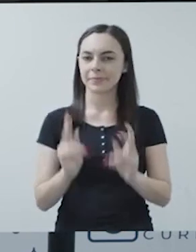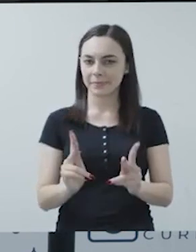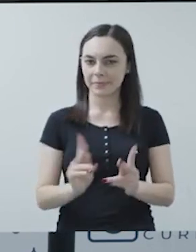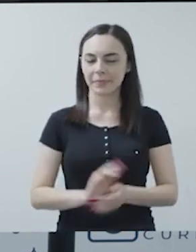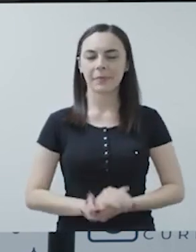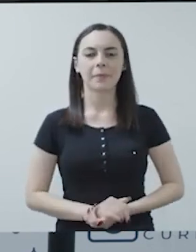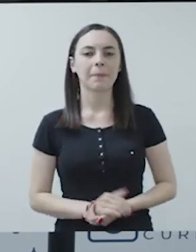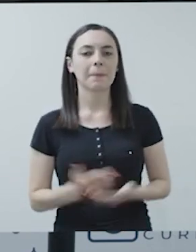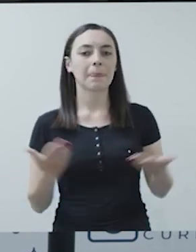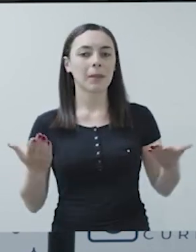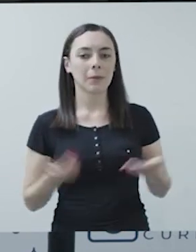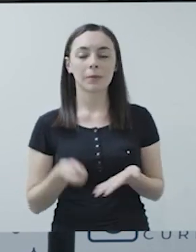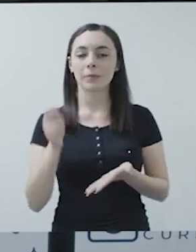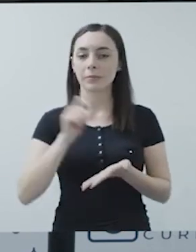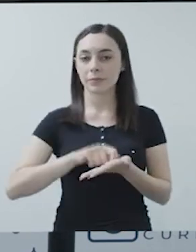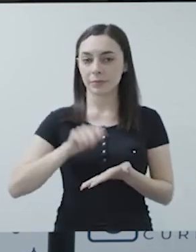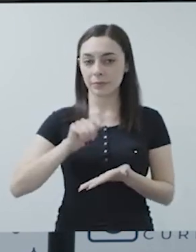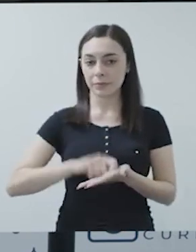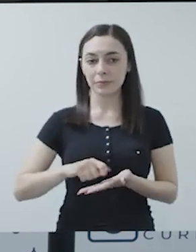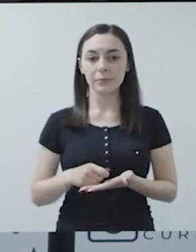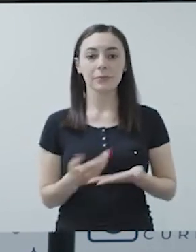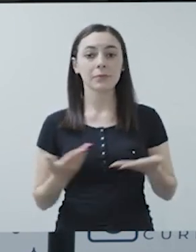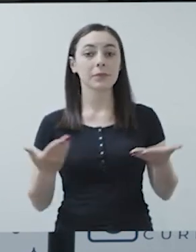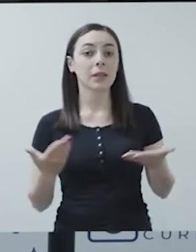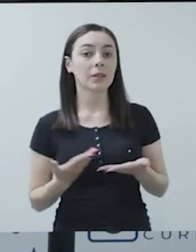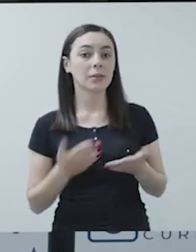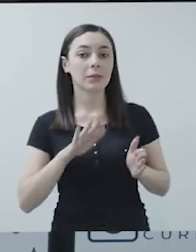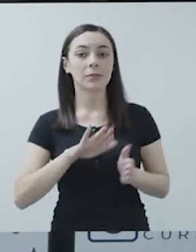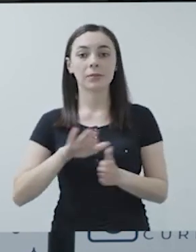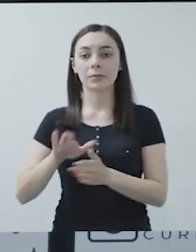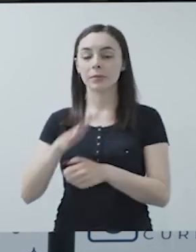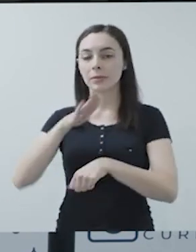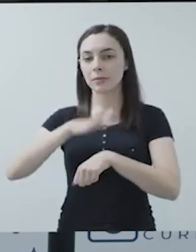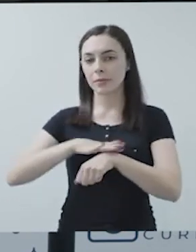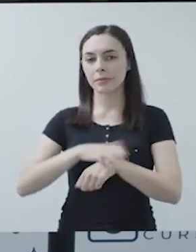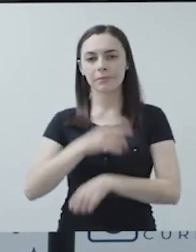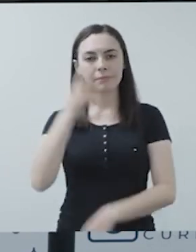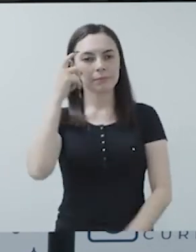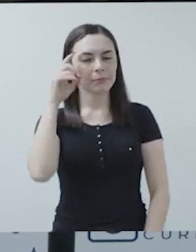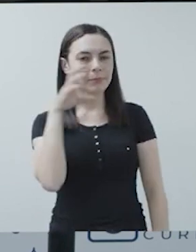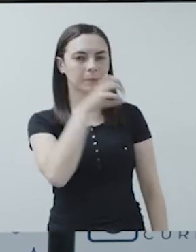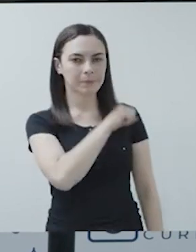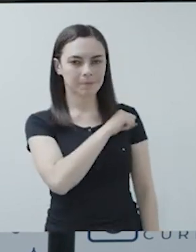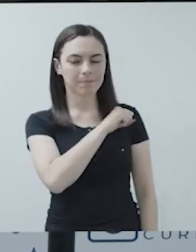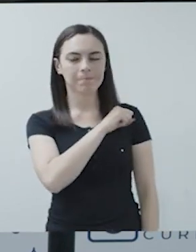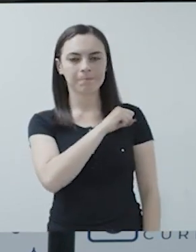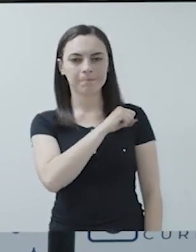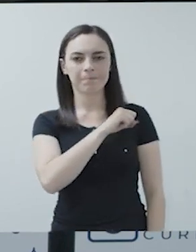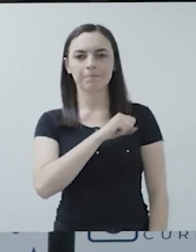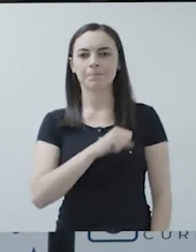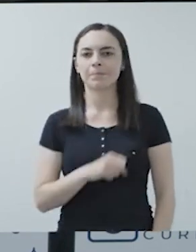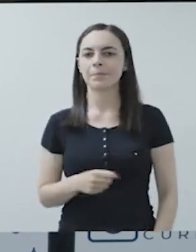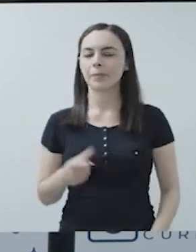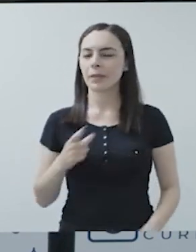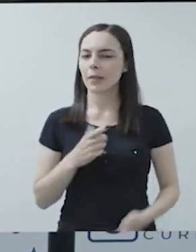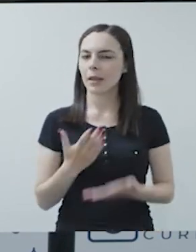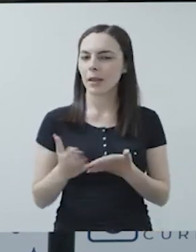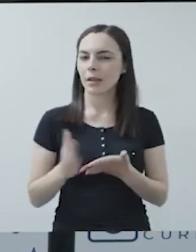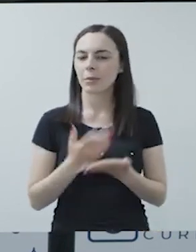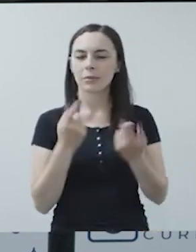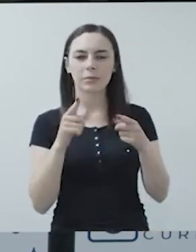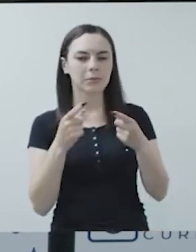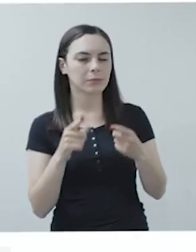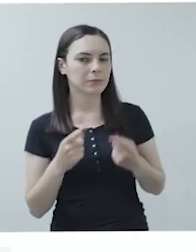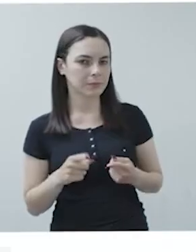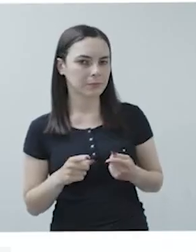Então, fizemos o nosso registro e agora vamos para o nosso momento do pense rápido. Tem alguns desafios dentro